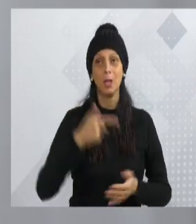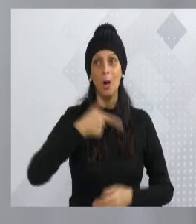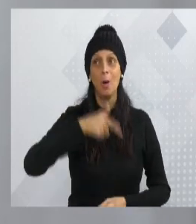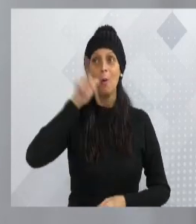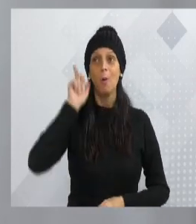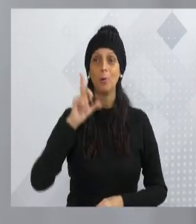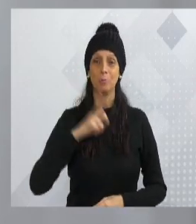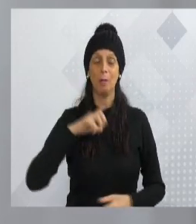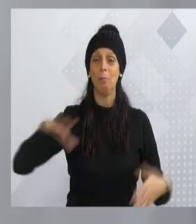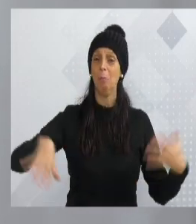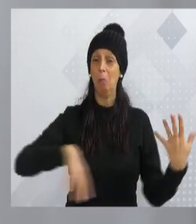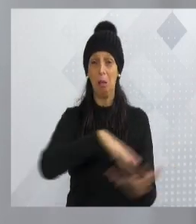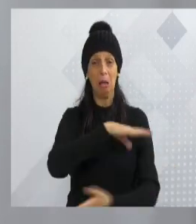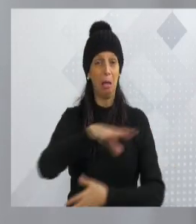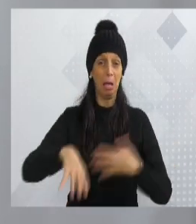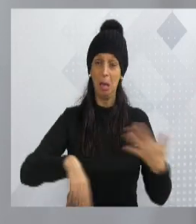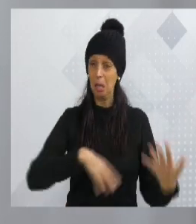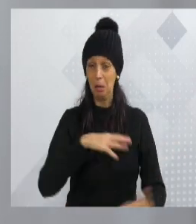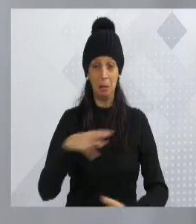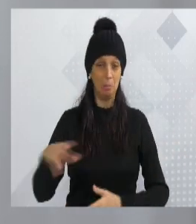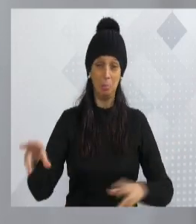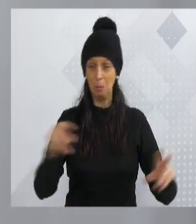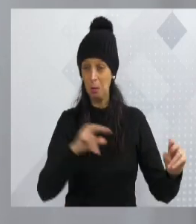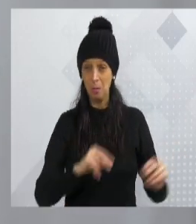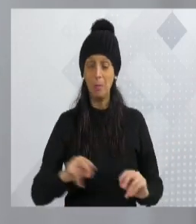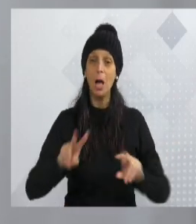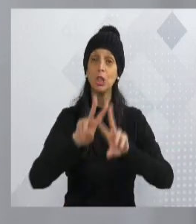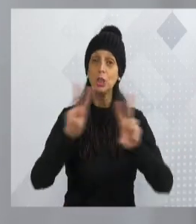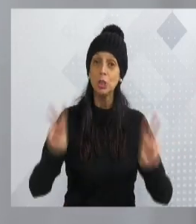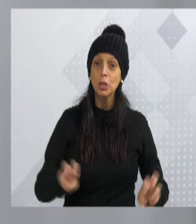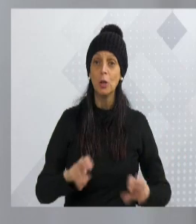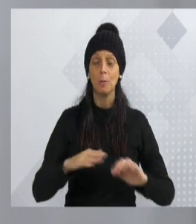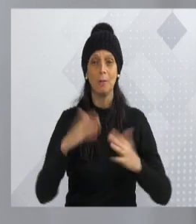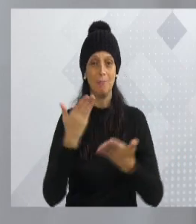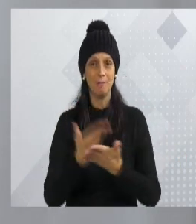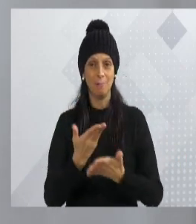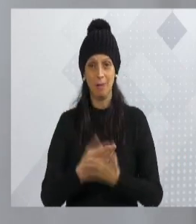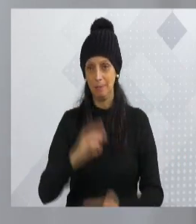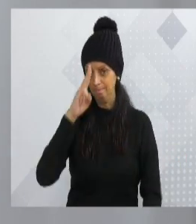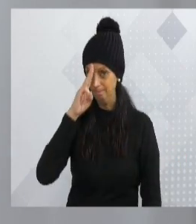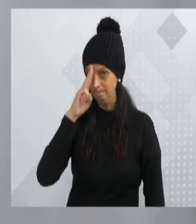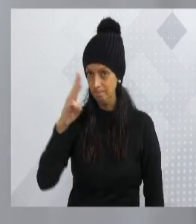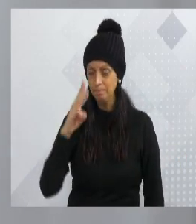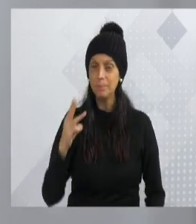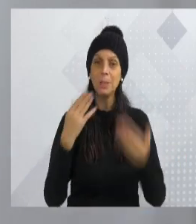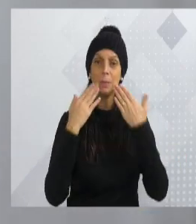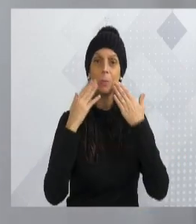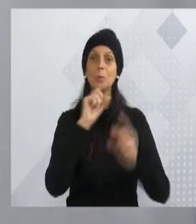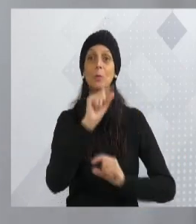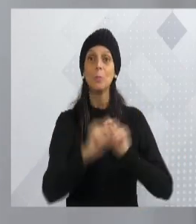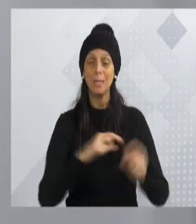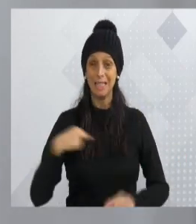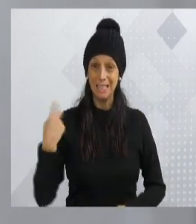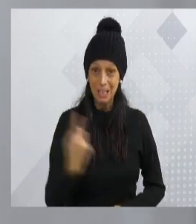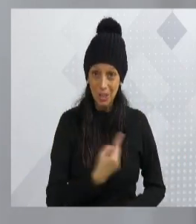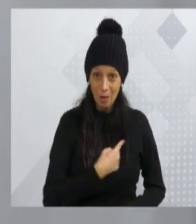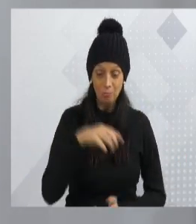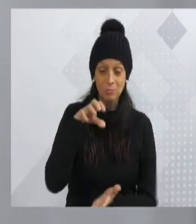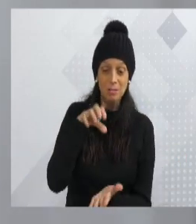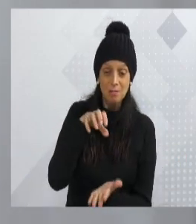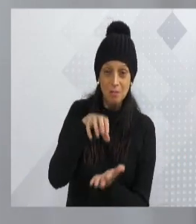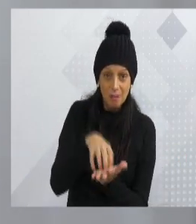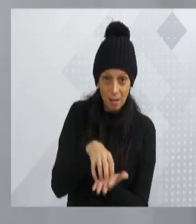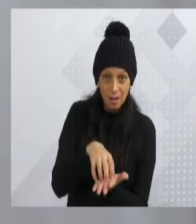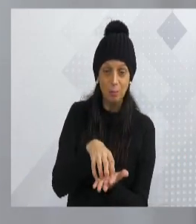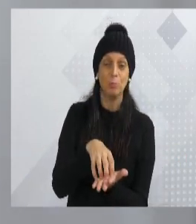a gente teve essa polêmica em relação às escolas militares e mostrar que nós do centro democrático temos